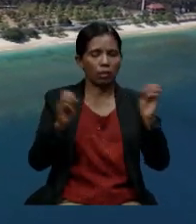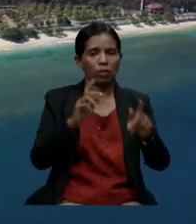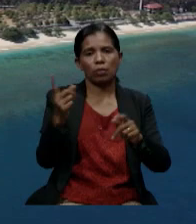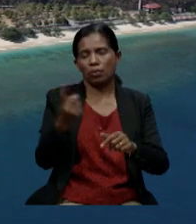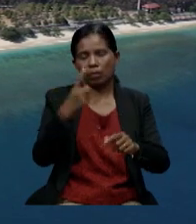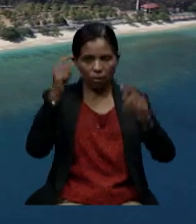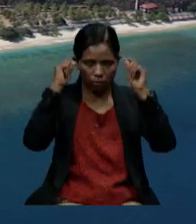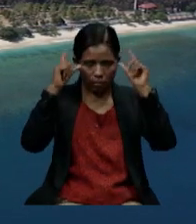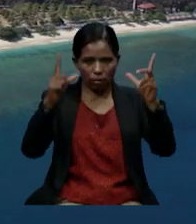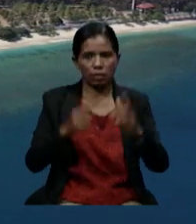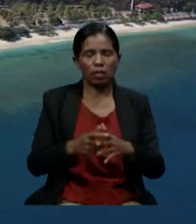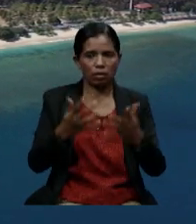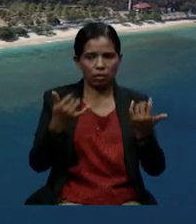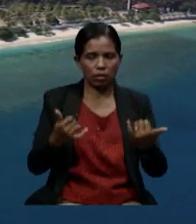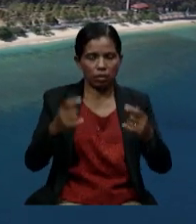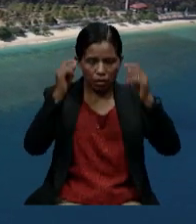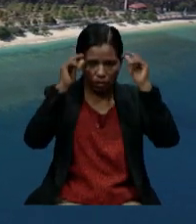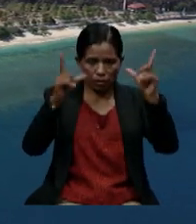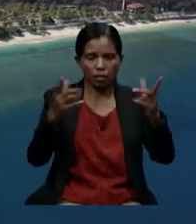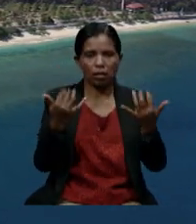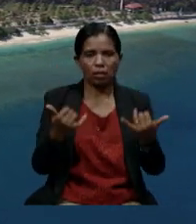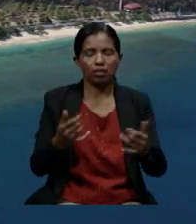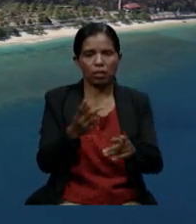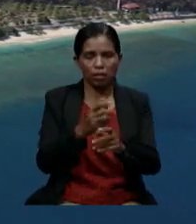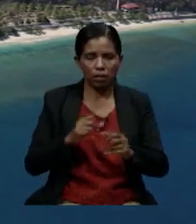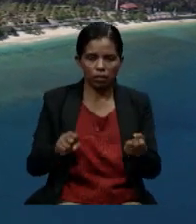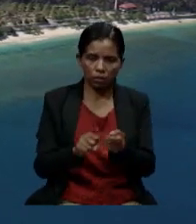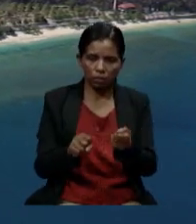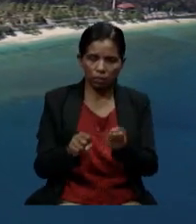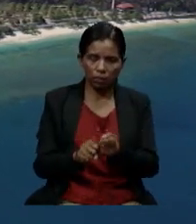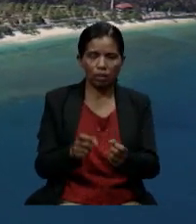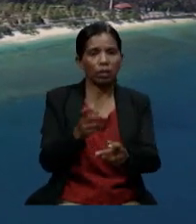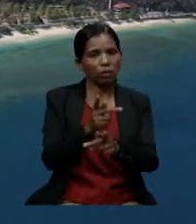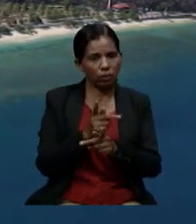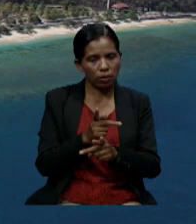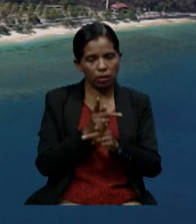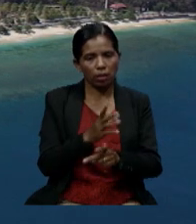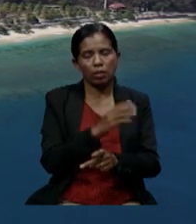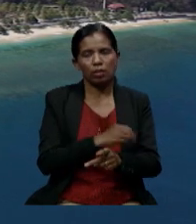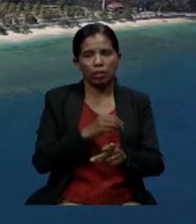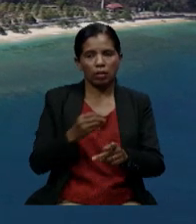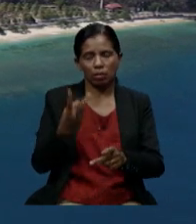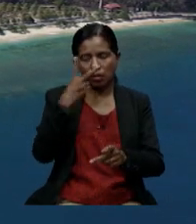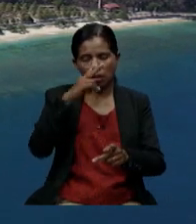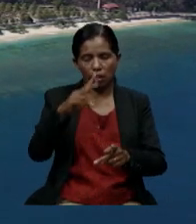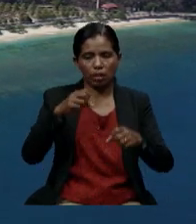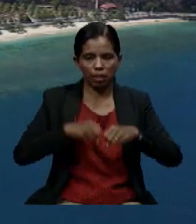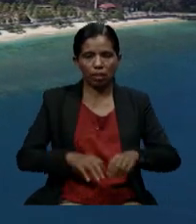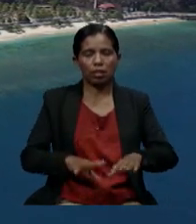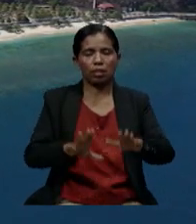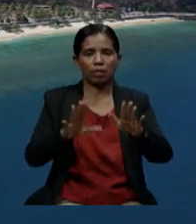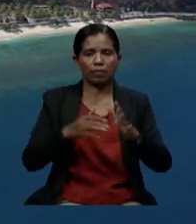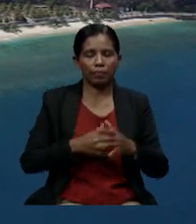deit. Entaun, Timor Leste rasik ten ki kontribui atu protege no conserva biodiversidade sirane.